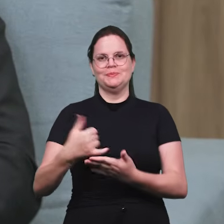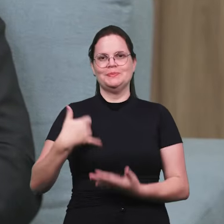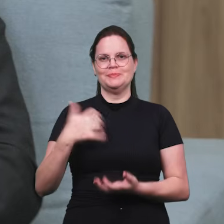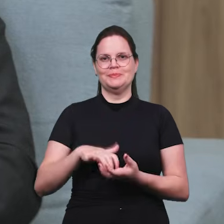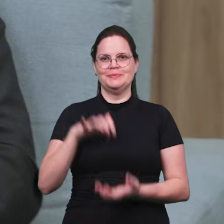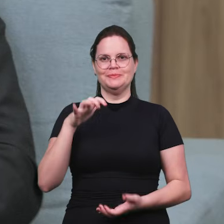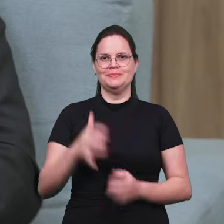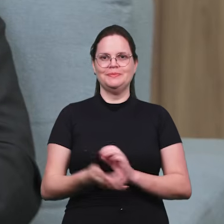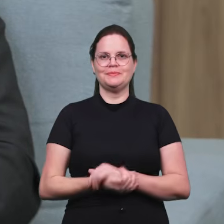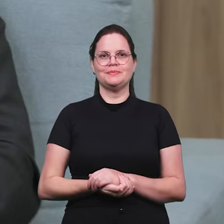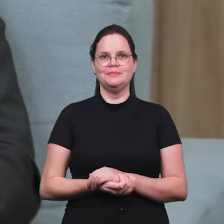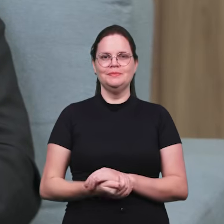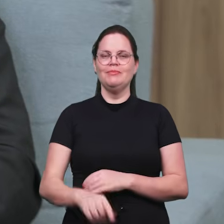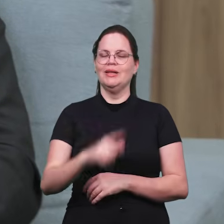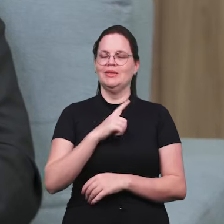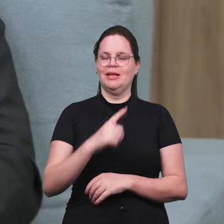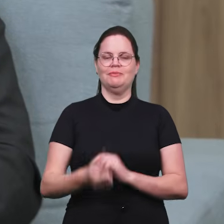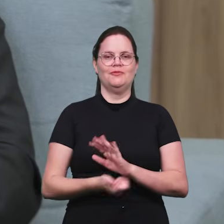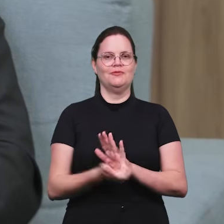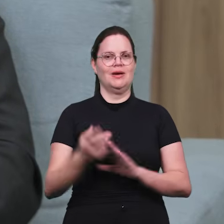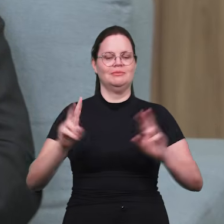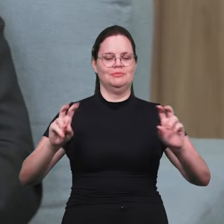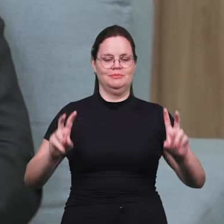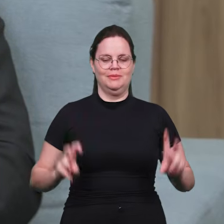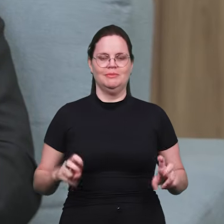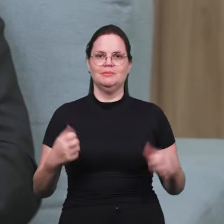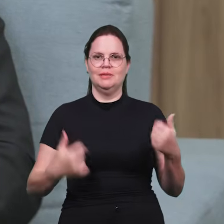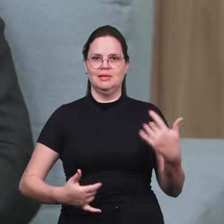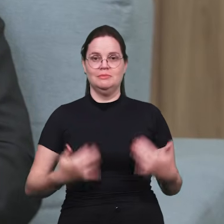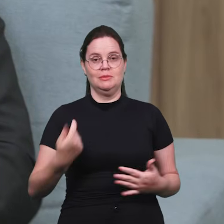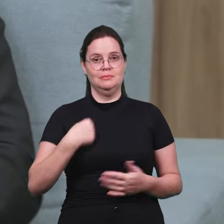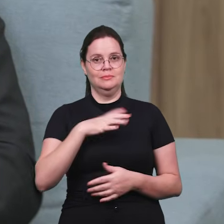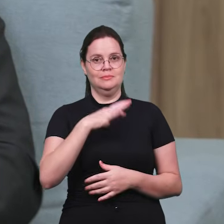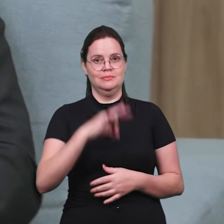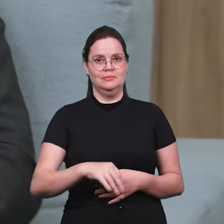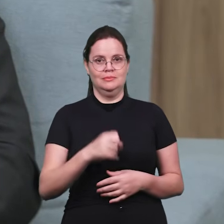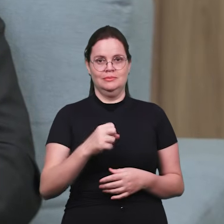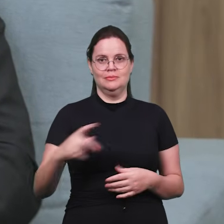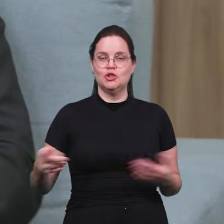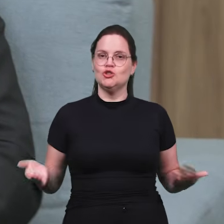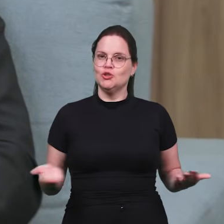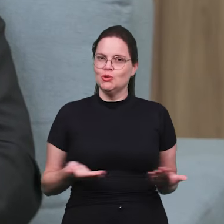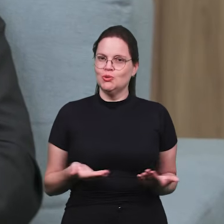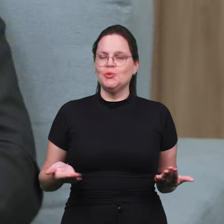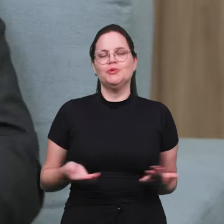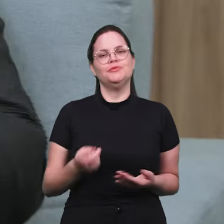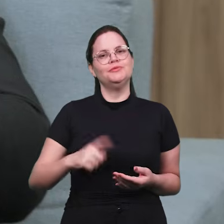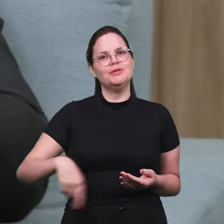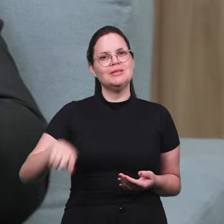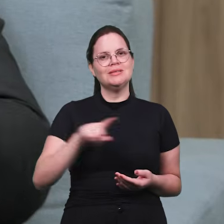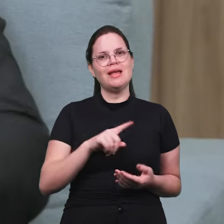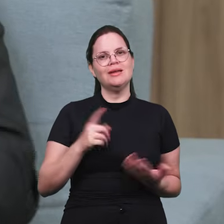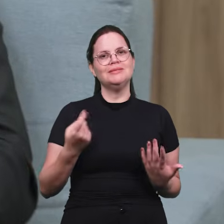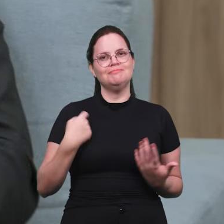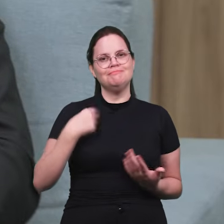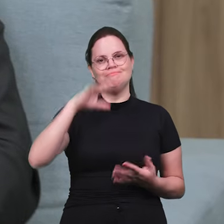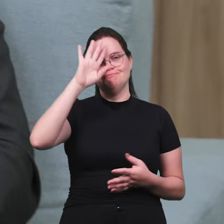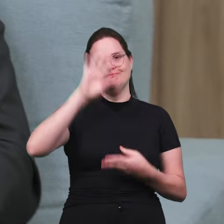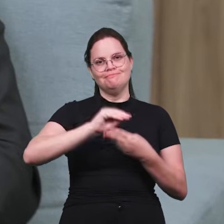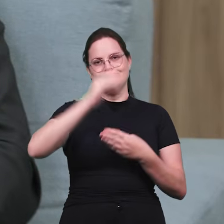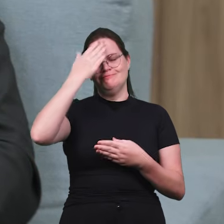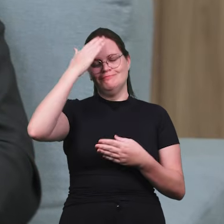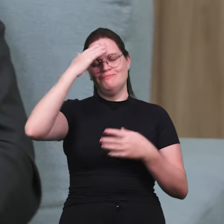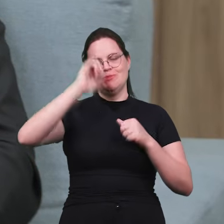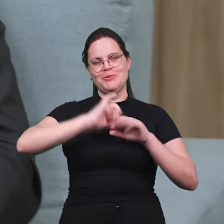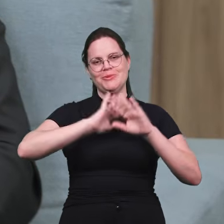aos idosos, né? Há muito a se falar e certamente esse episódio de hoje deixou aqui uma mensagem